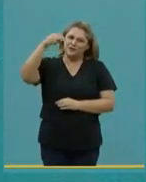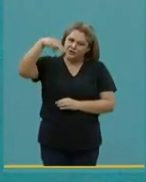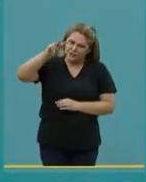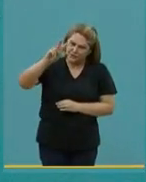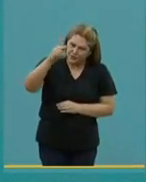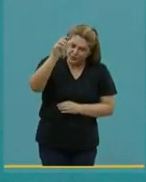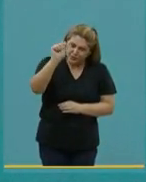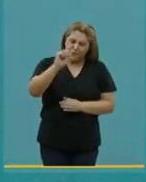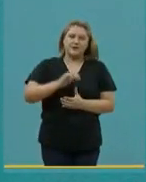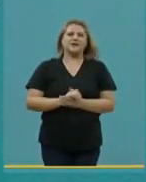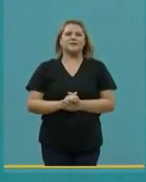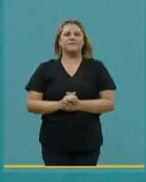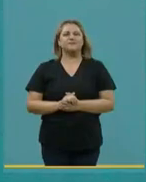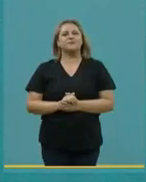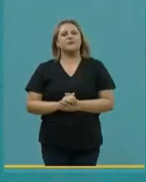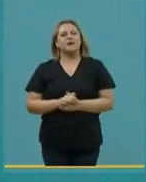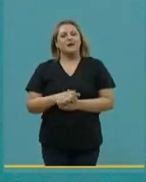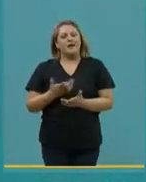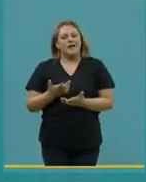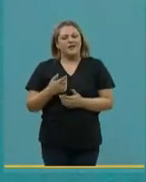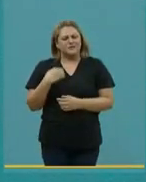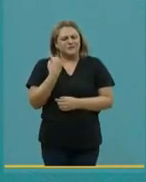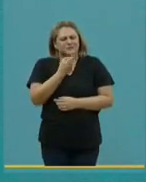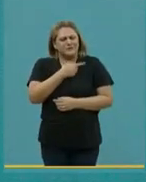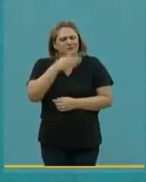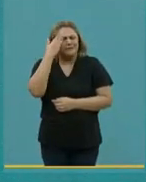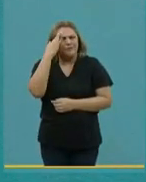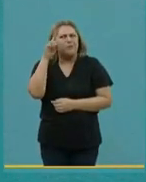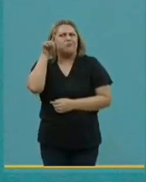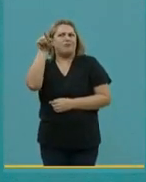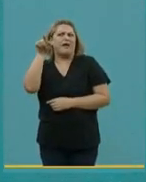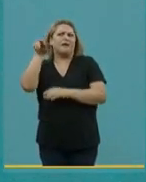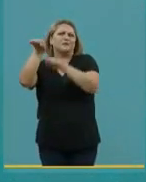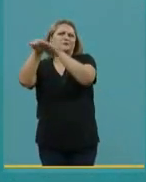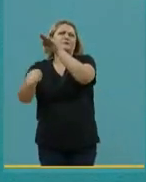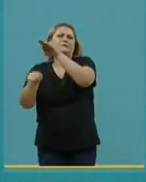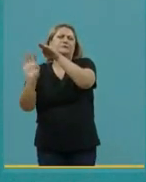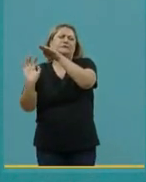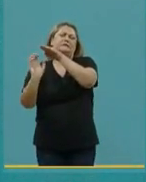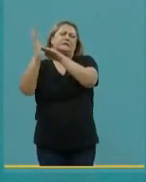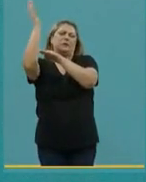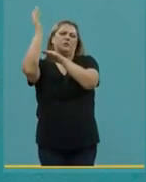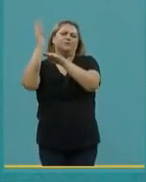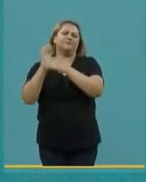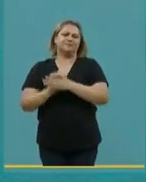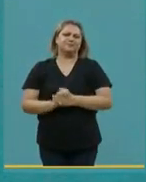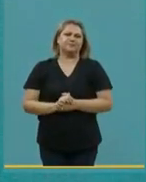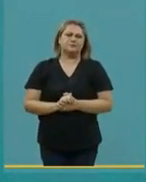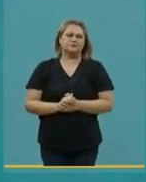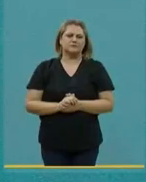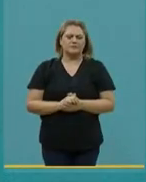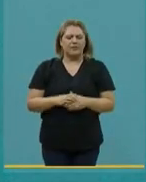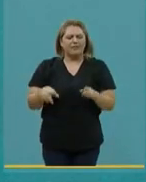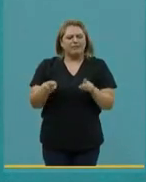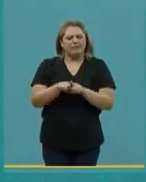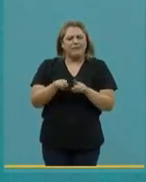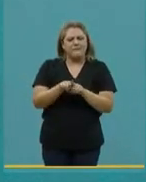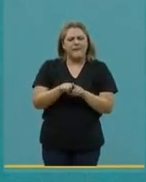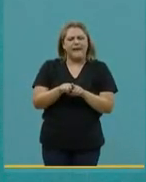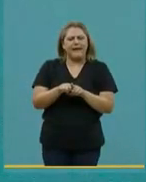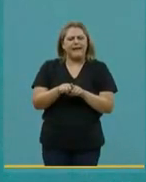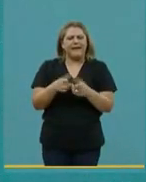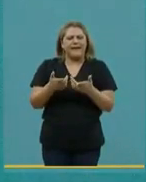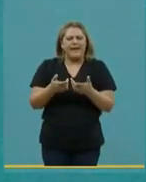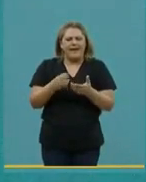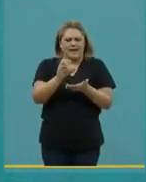de renda é uma das faces da desigualdade social 1%